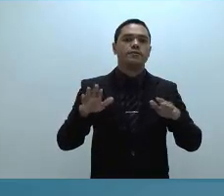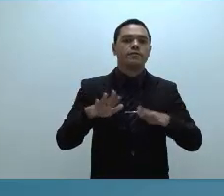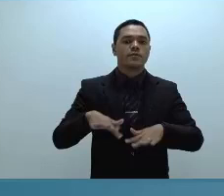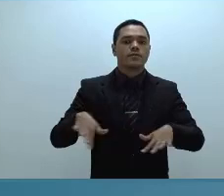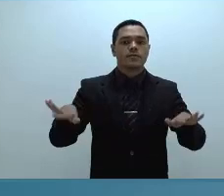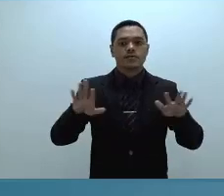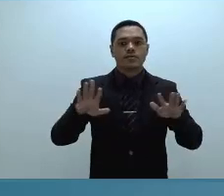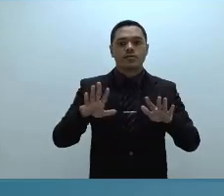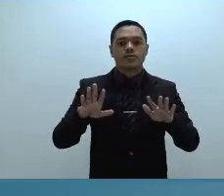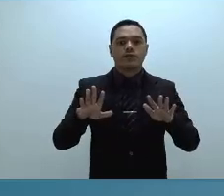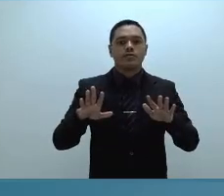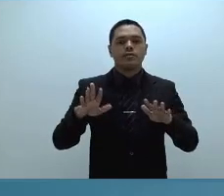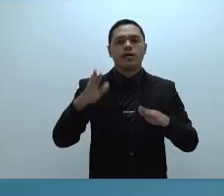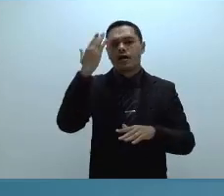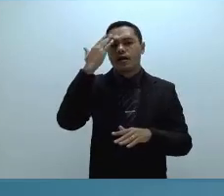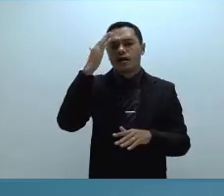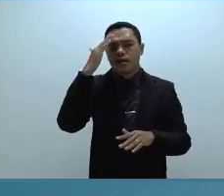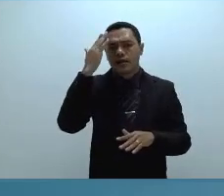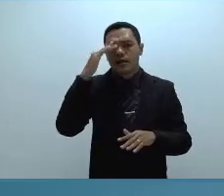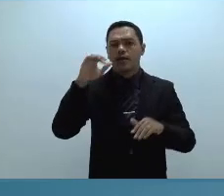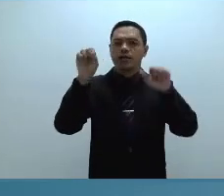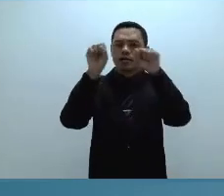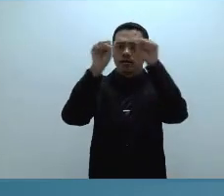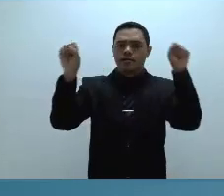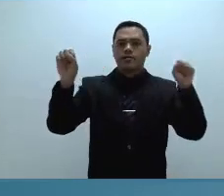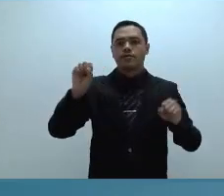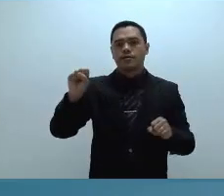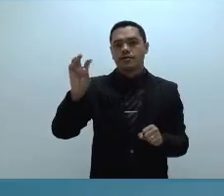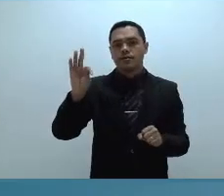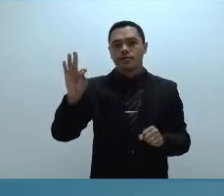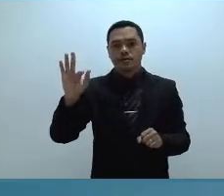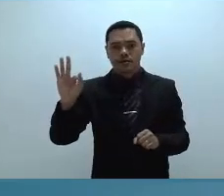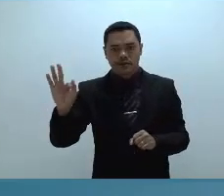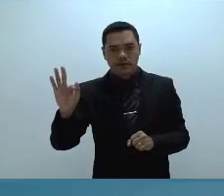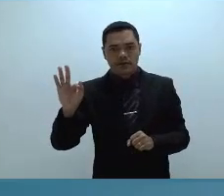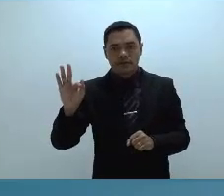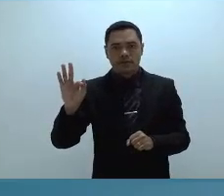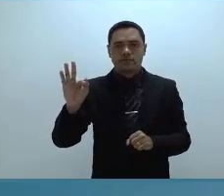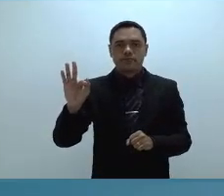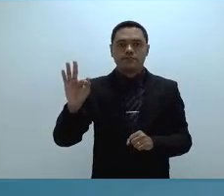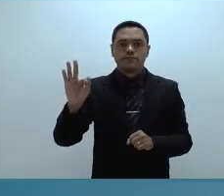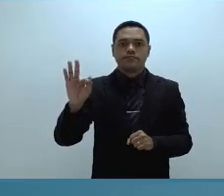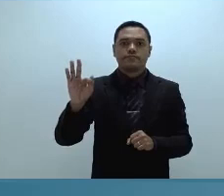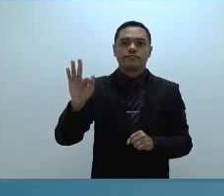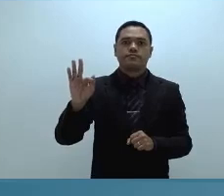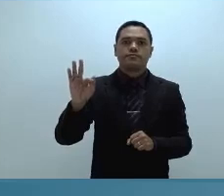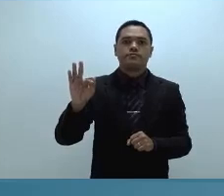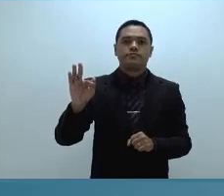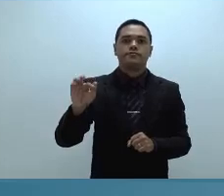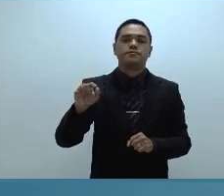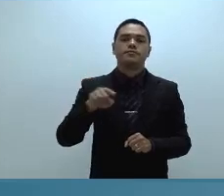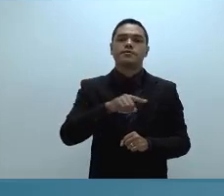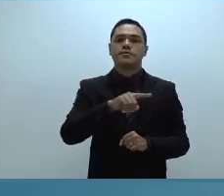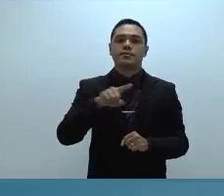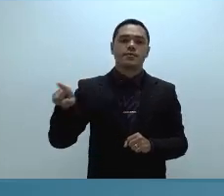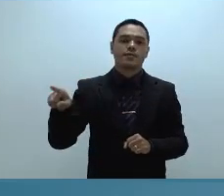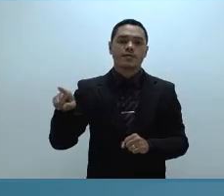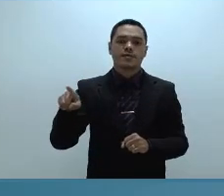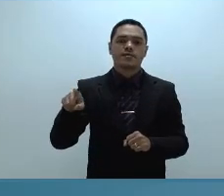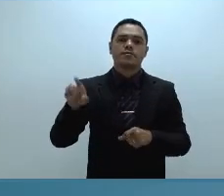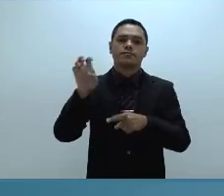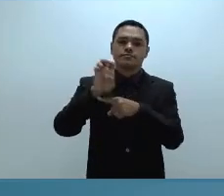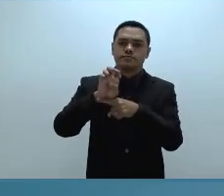consignando-se o entendimento do Supremo Tribunal Federal de que é vedado ao legislador constituinte